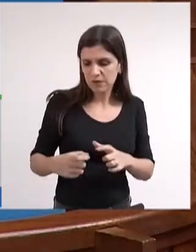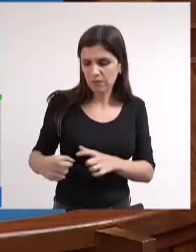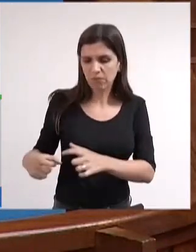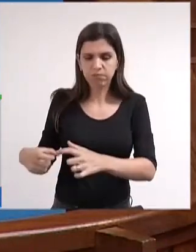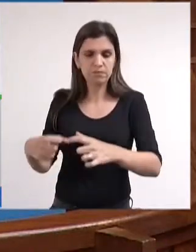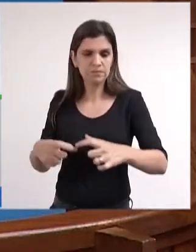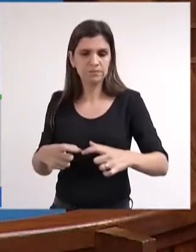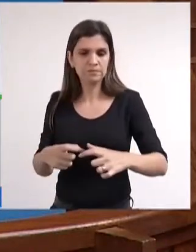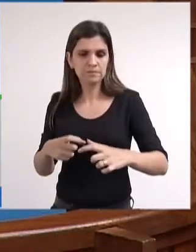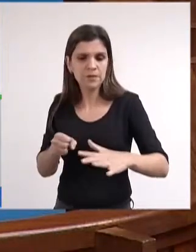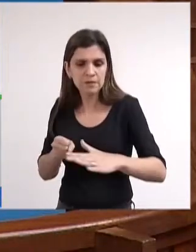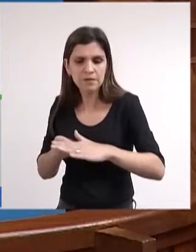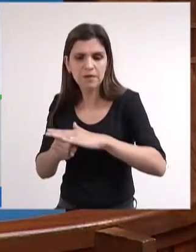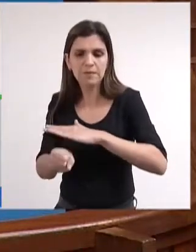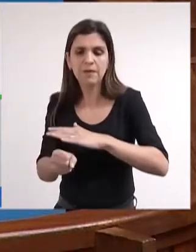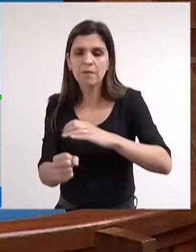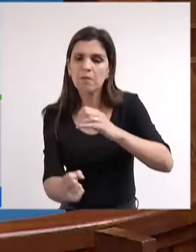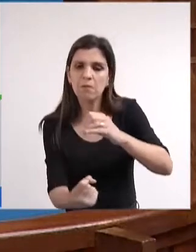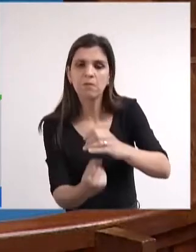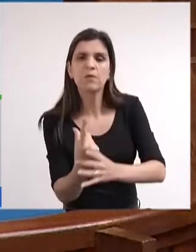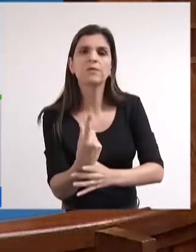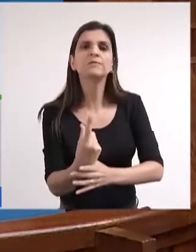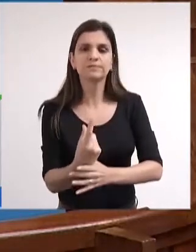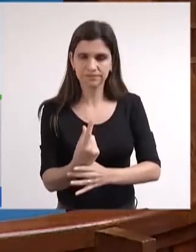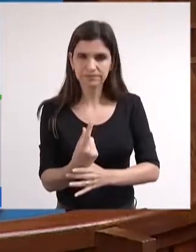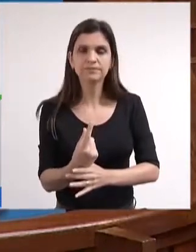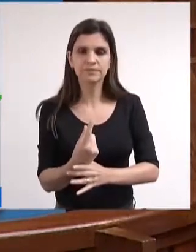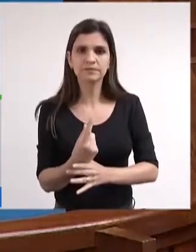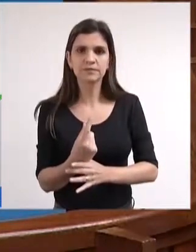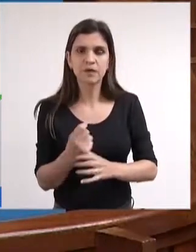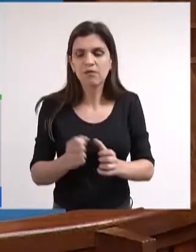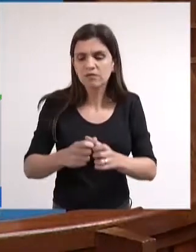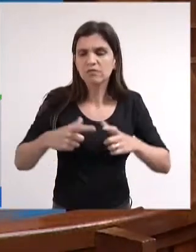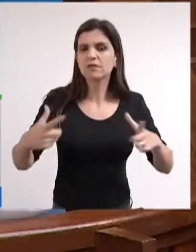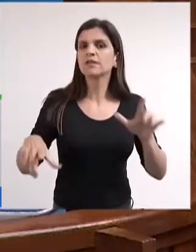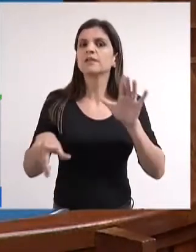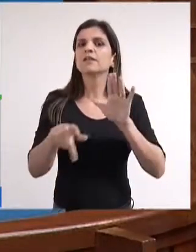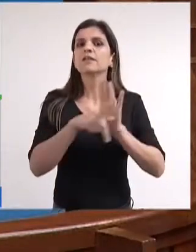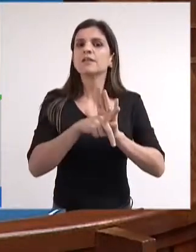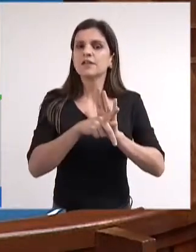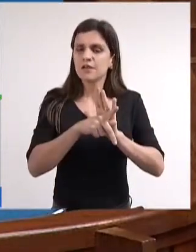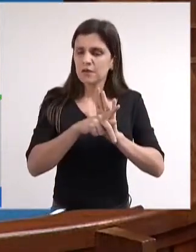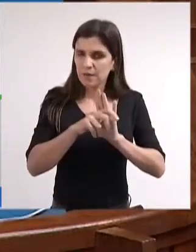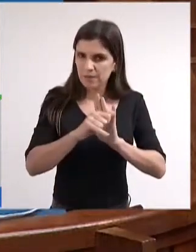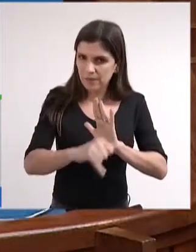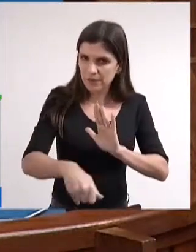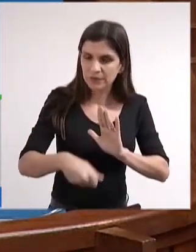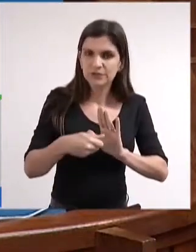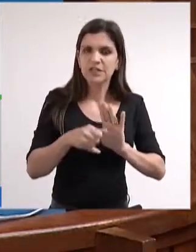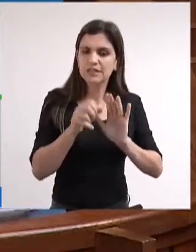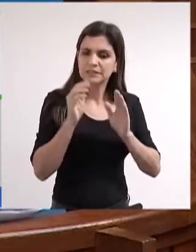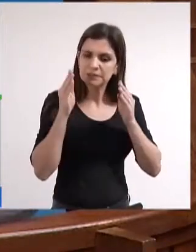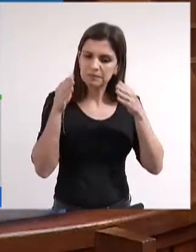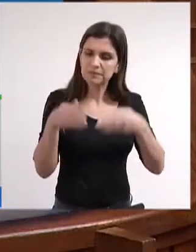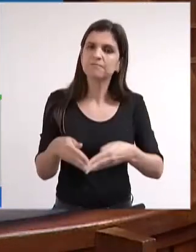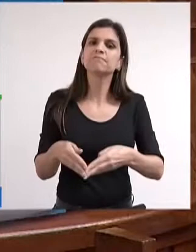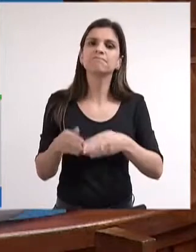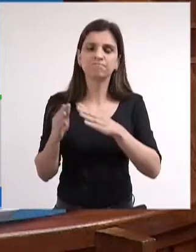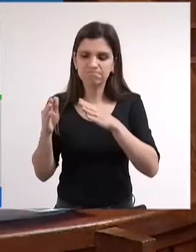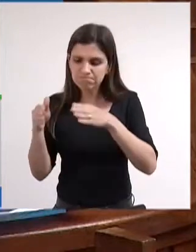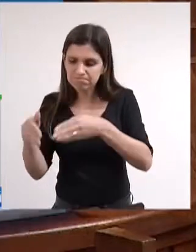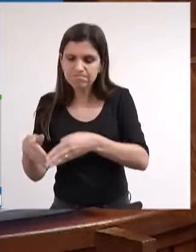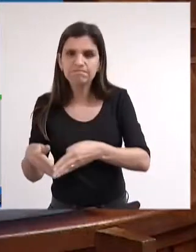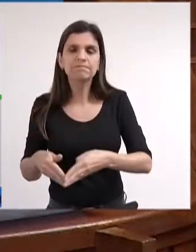se estabeleçam, consigam realizar com grandes projetos, projetos incubadoras, abrindo a oportunidade para